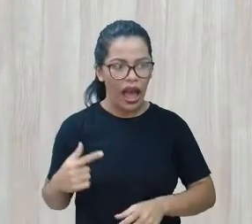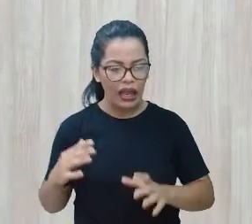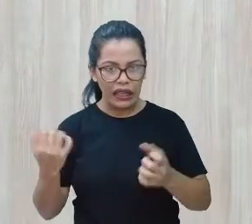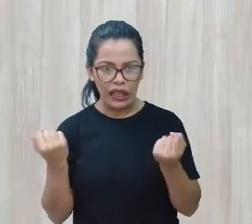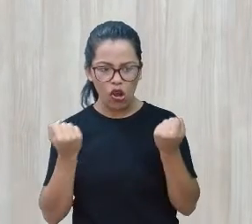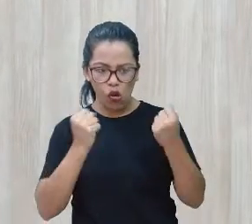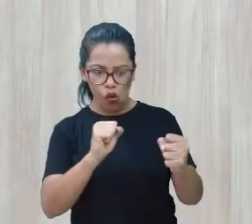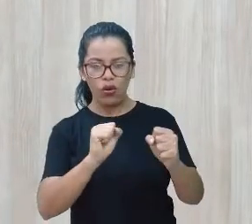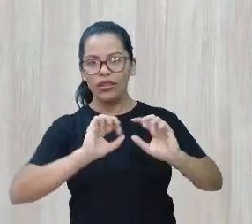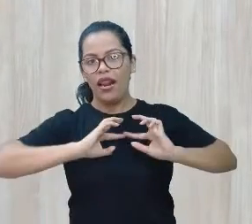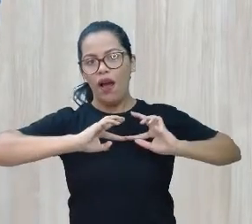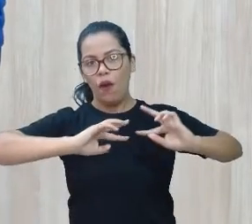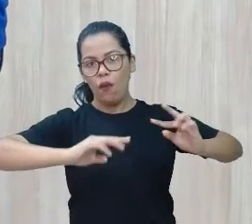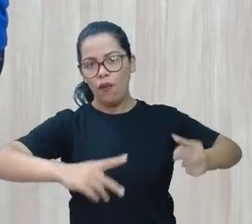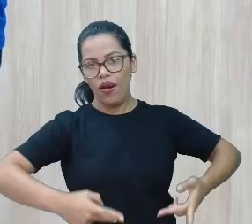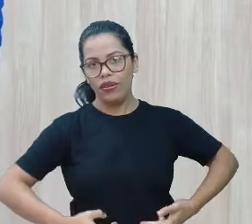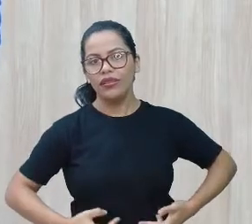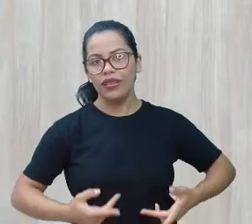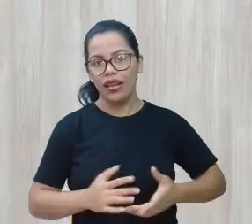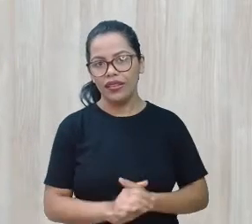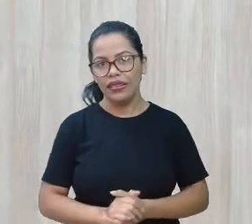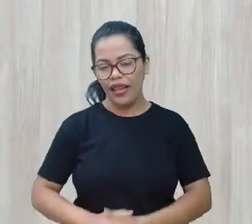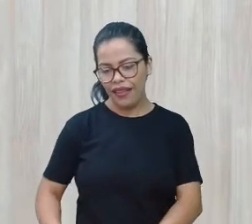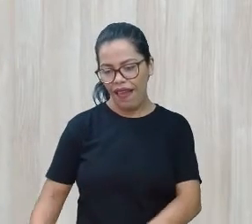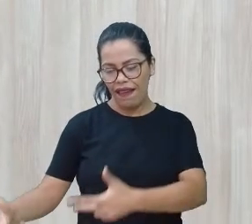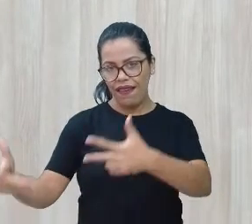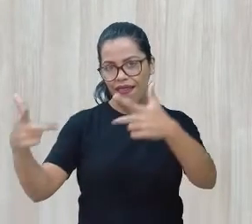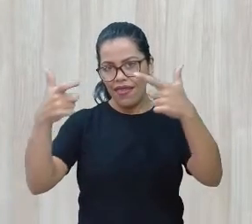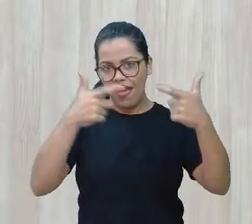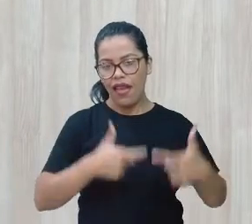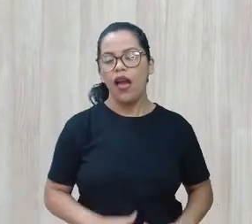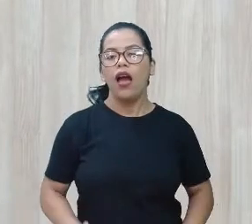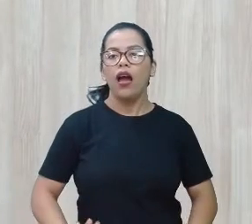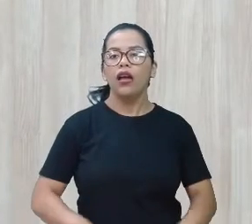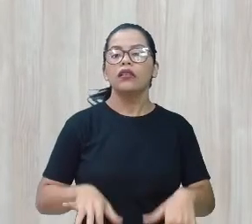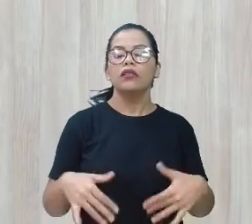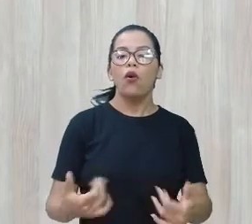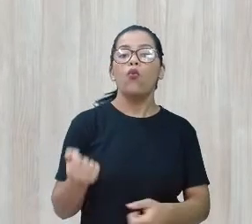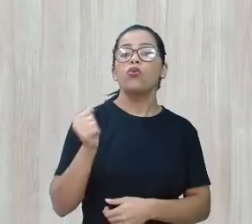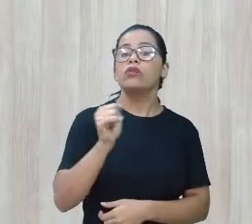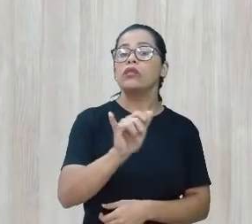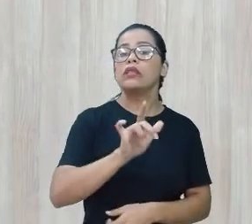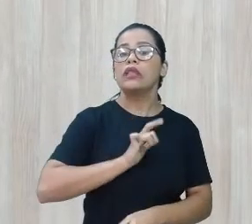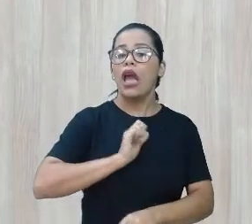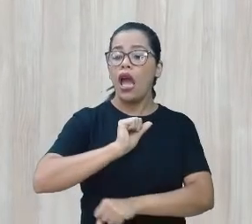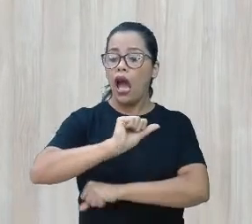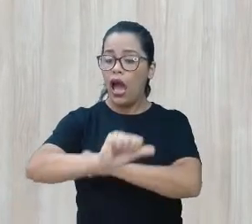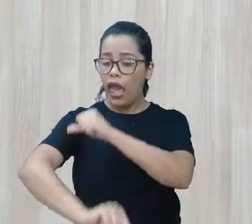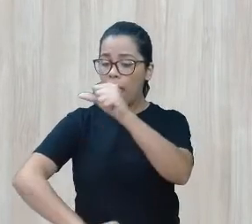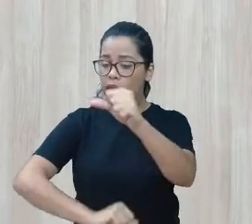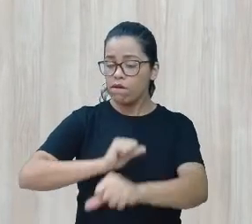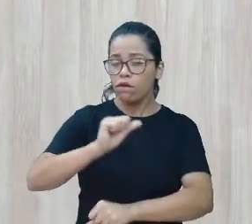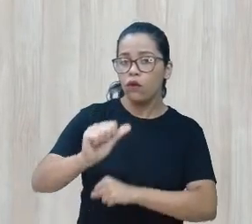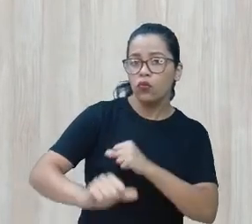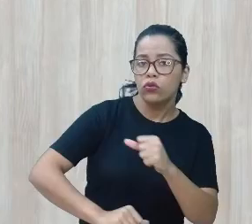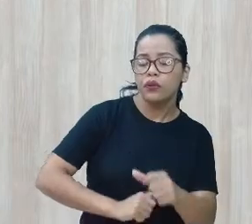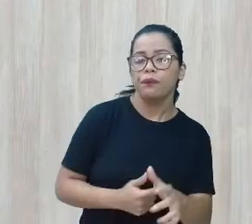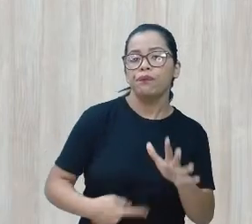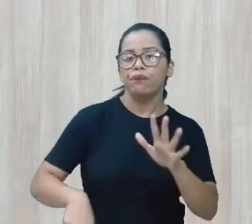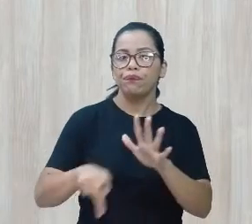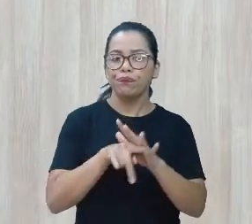pensa assim, ó, se existe a necessidade de intervenção humana, o que é que começa a aparecer dentro